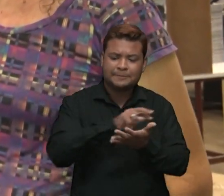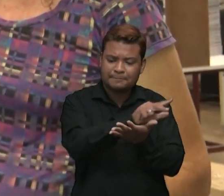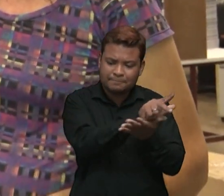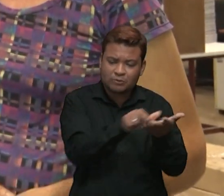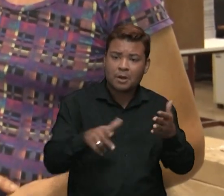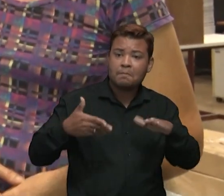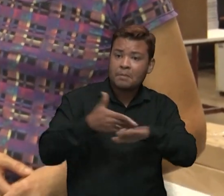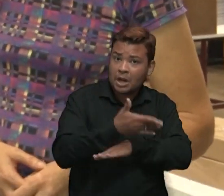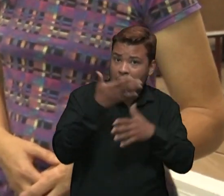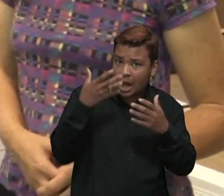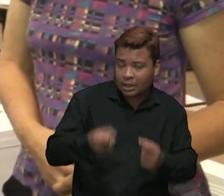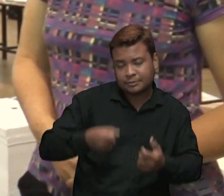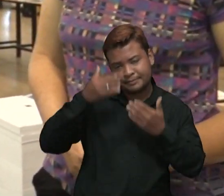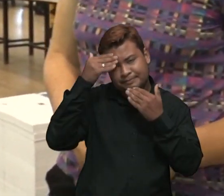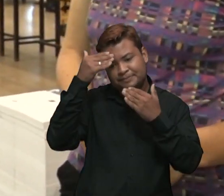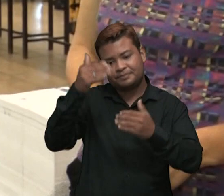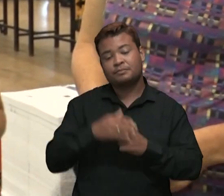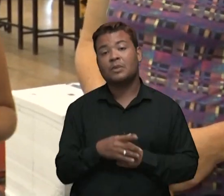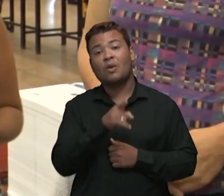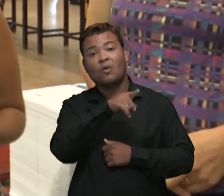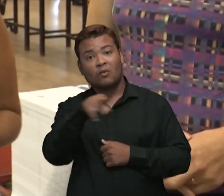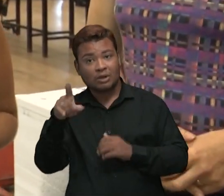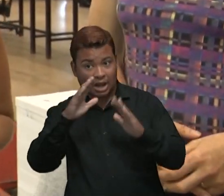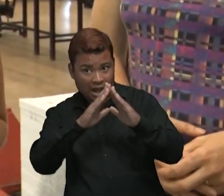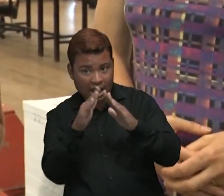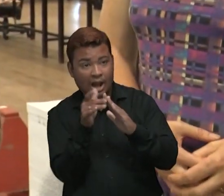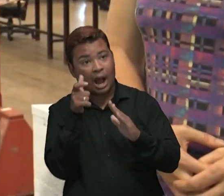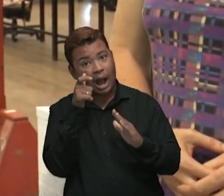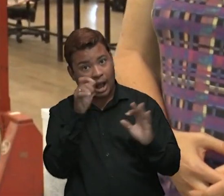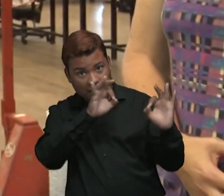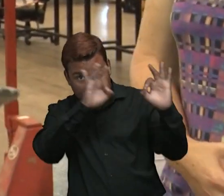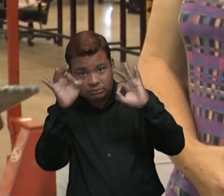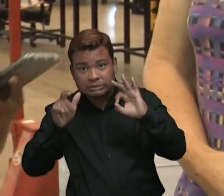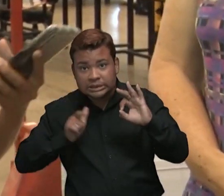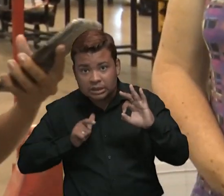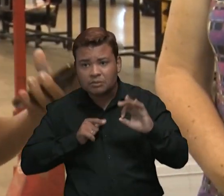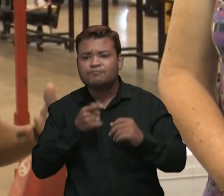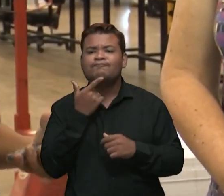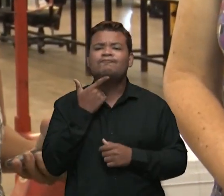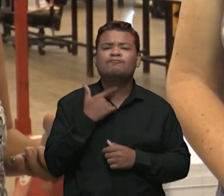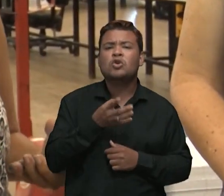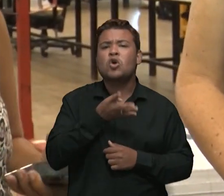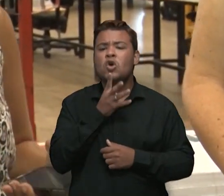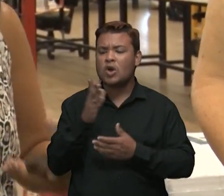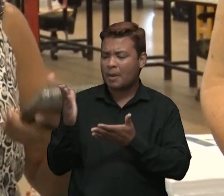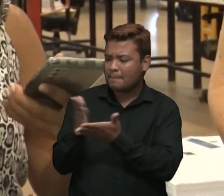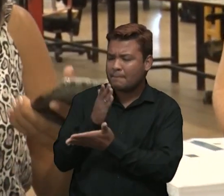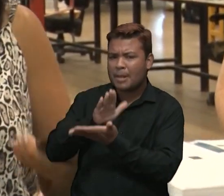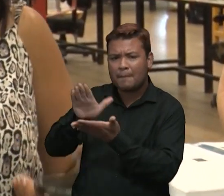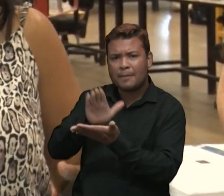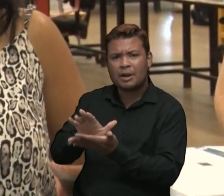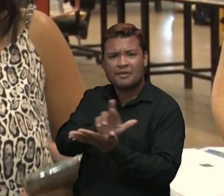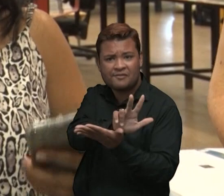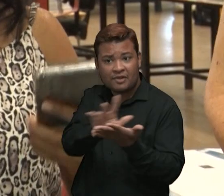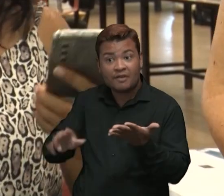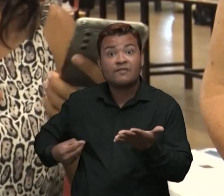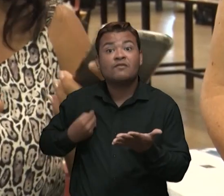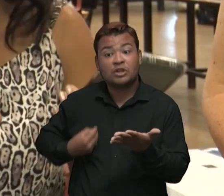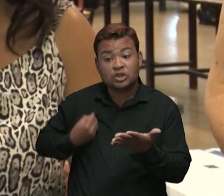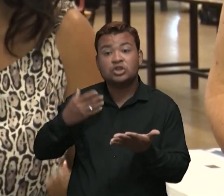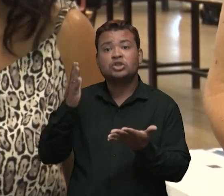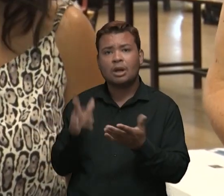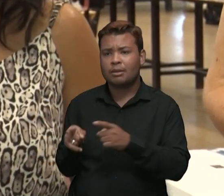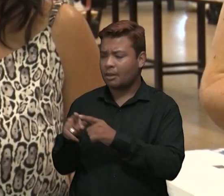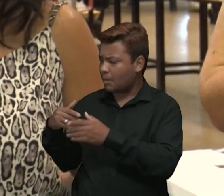participar aqui com a gente. E você que está em casa nos assistindo, quer conhecer essas publicações que já existem e as que